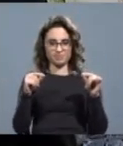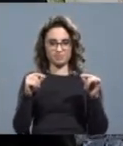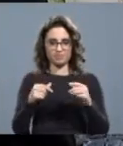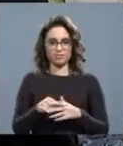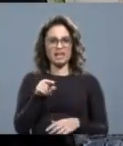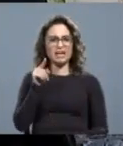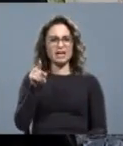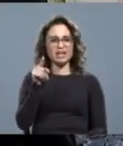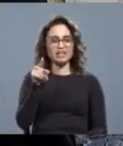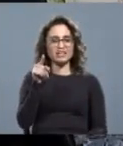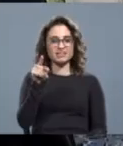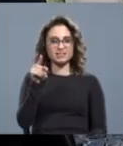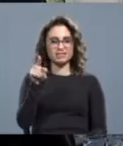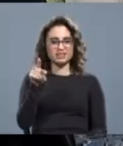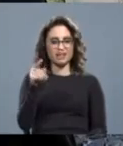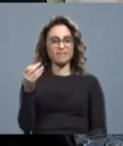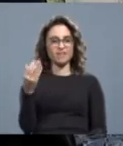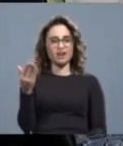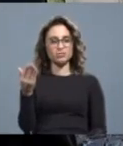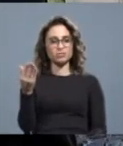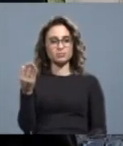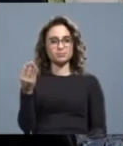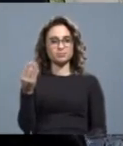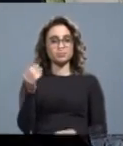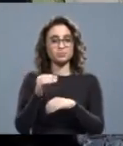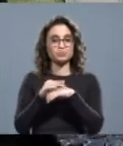Essa é, no fundo...